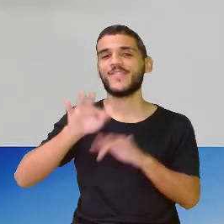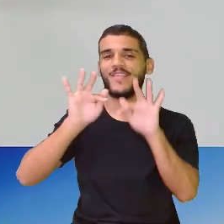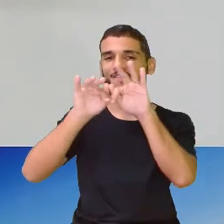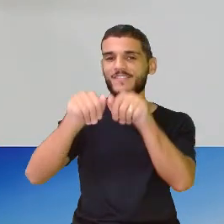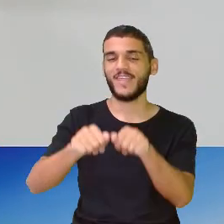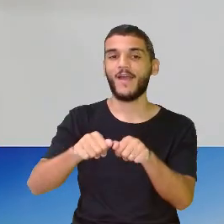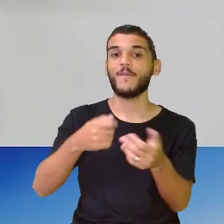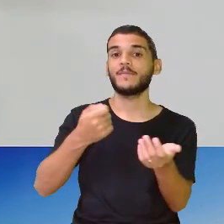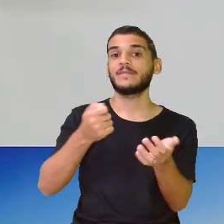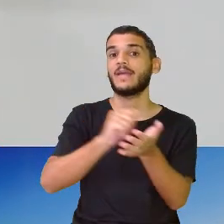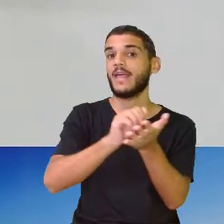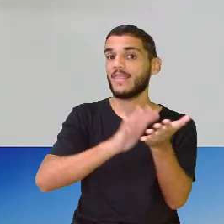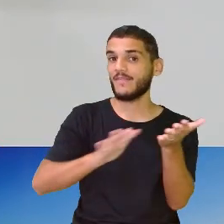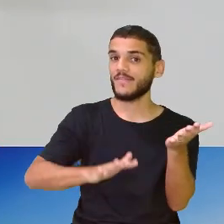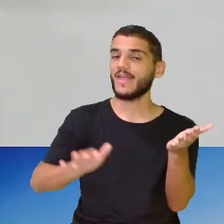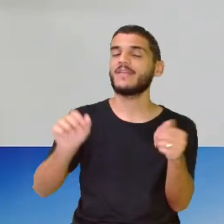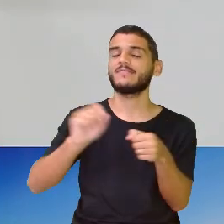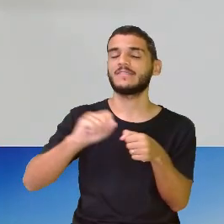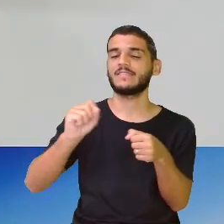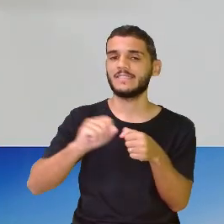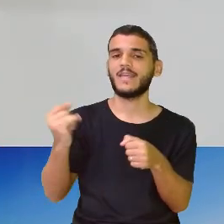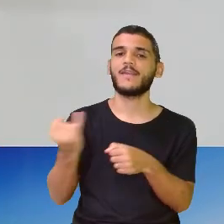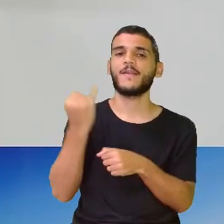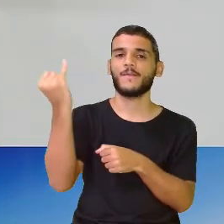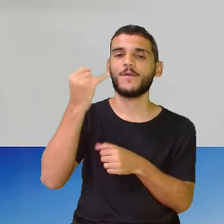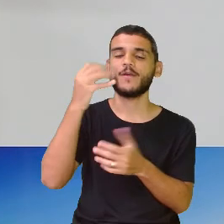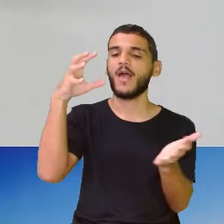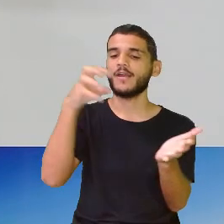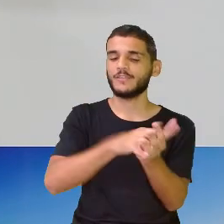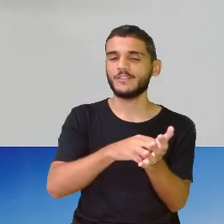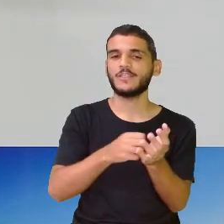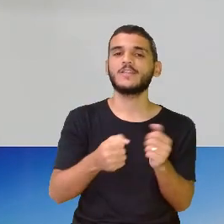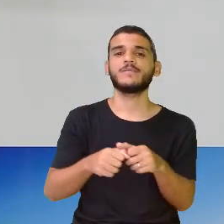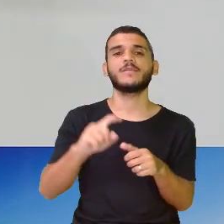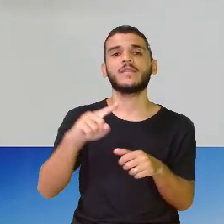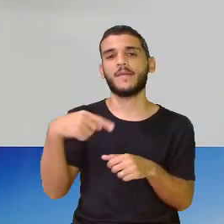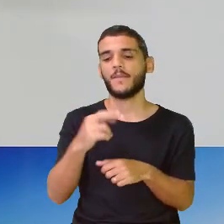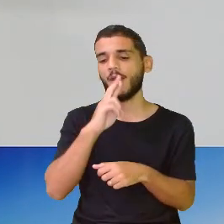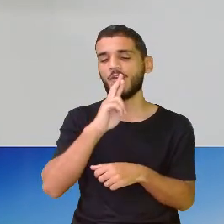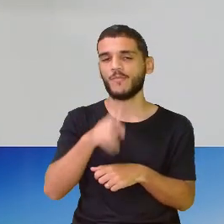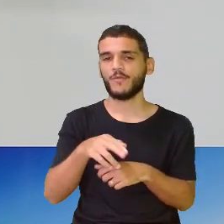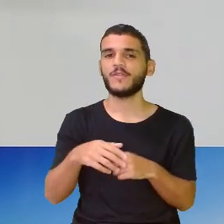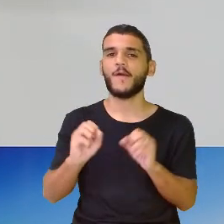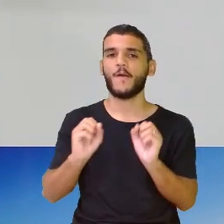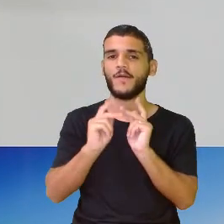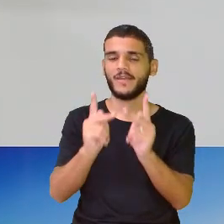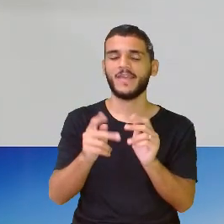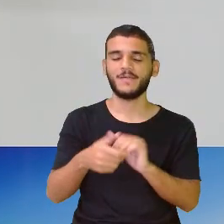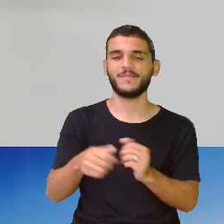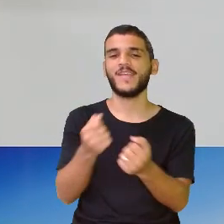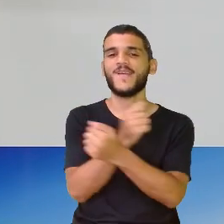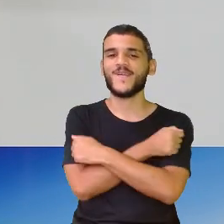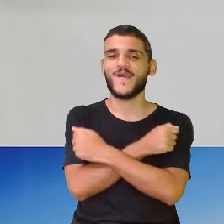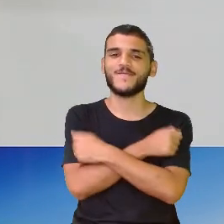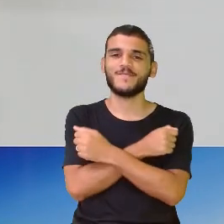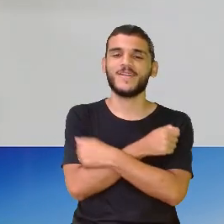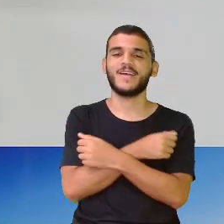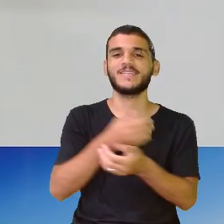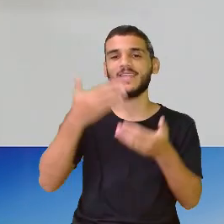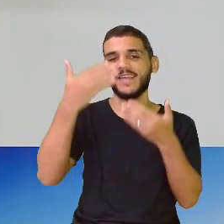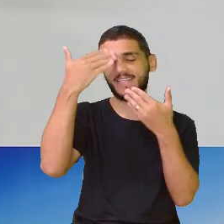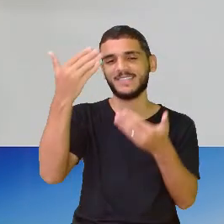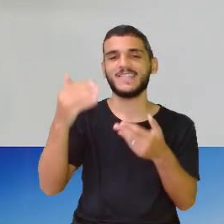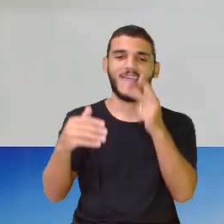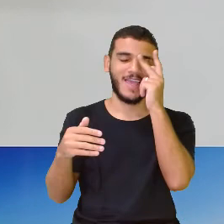Façam a atividade, é importante, registrem aí e respondam a atividade para vocês. Um grande abraço, quero agradecer